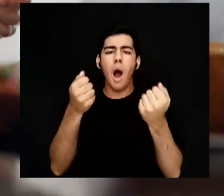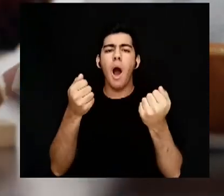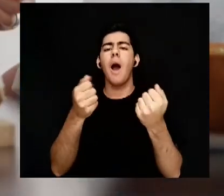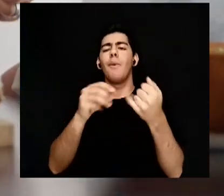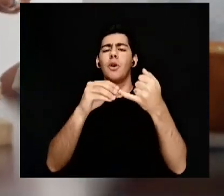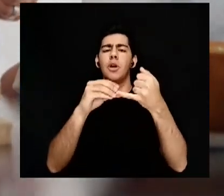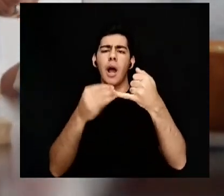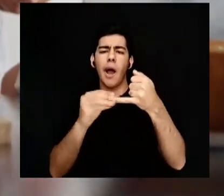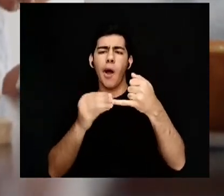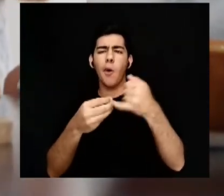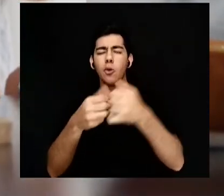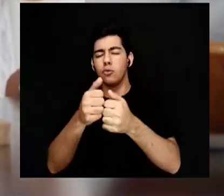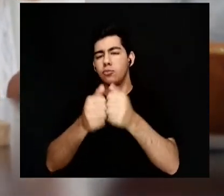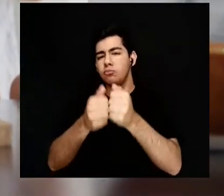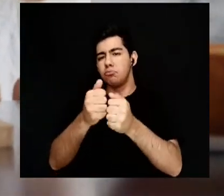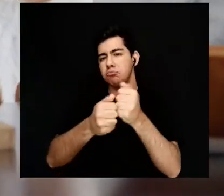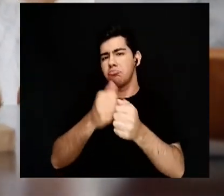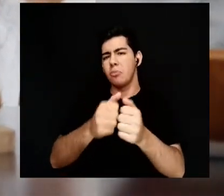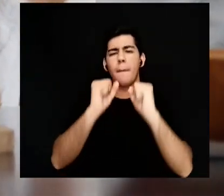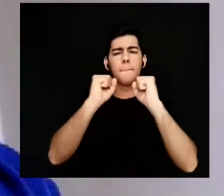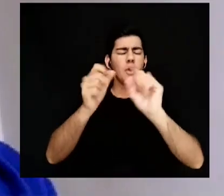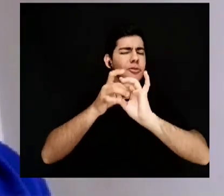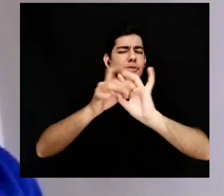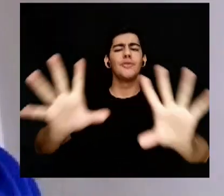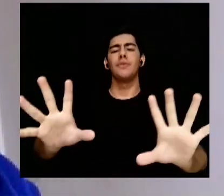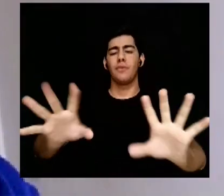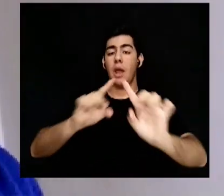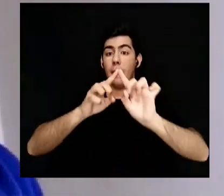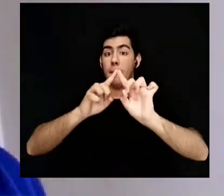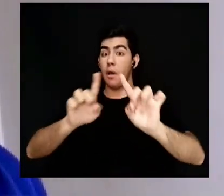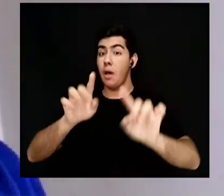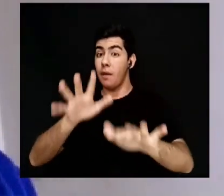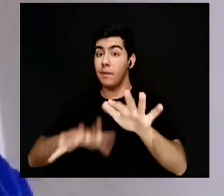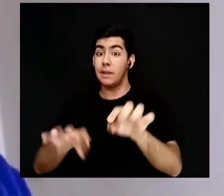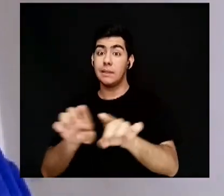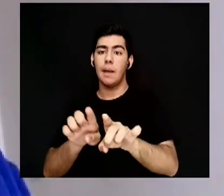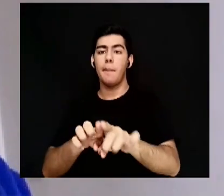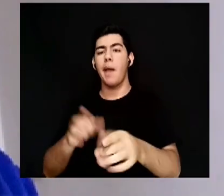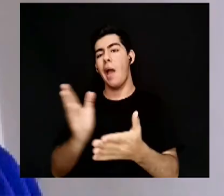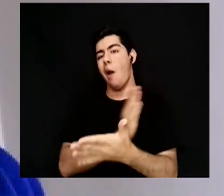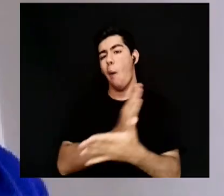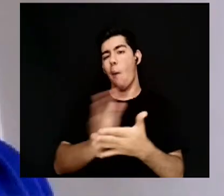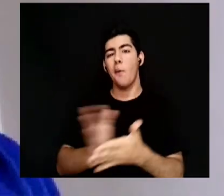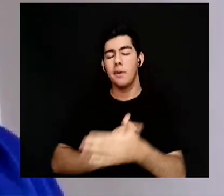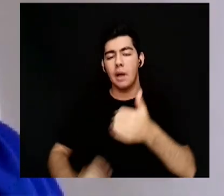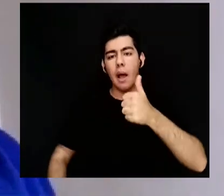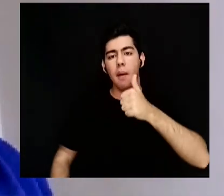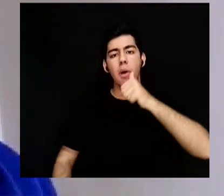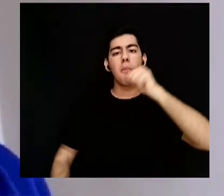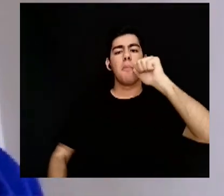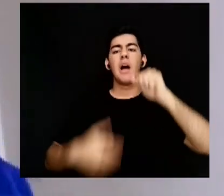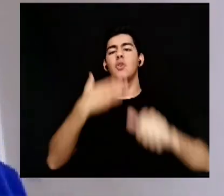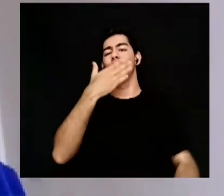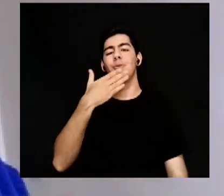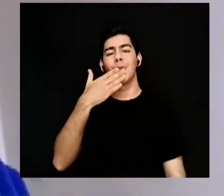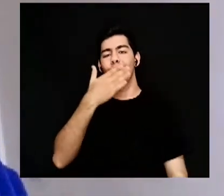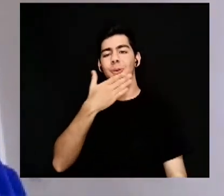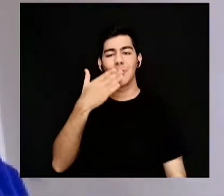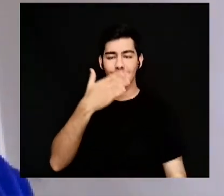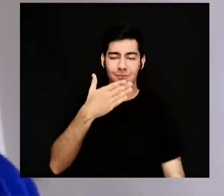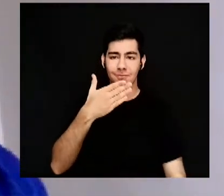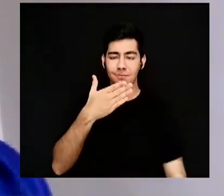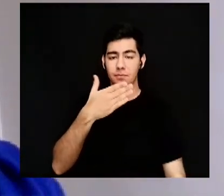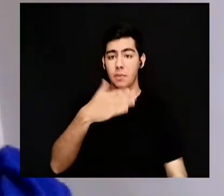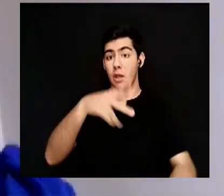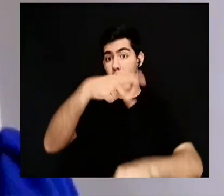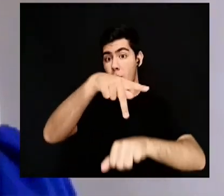é realmente essas bebidas açucaradas. Tem um estudo, inclusive, que as crianças no Brasil, elas tomam muito mais